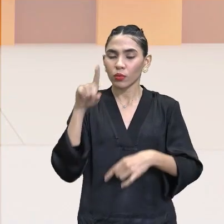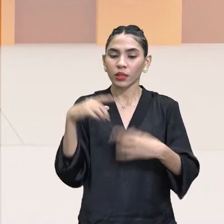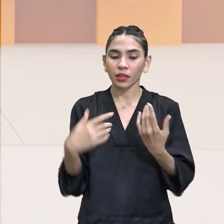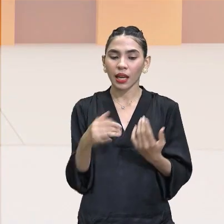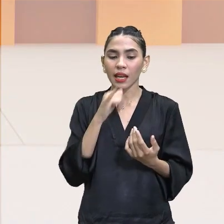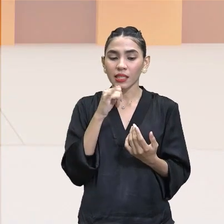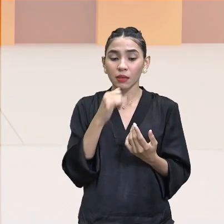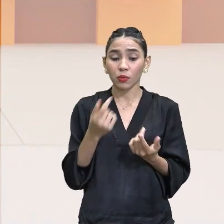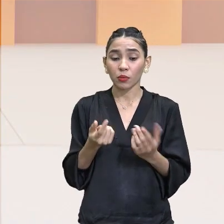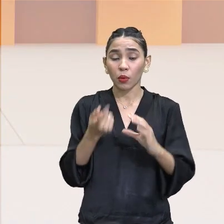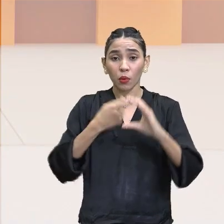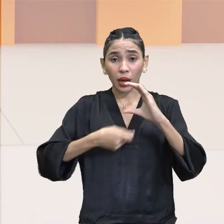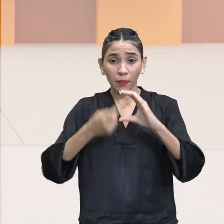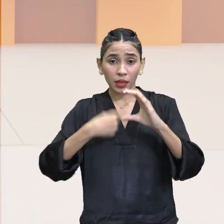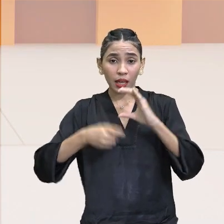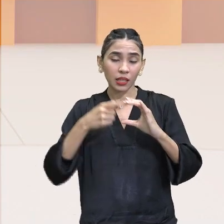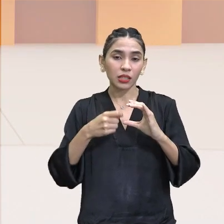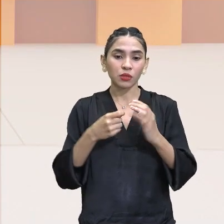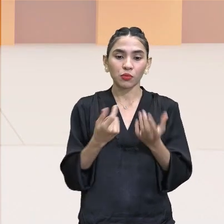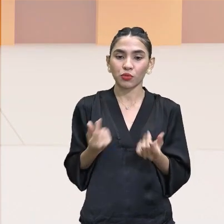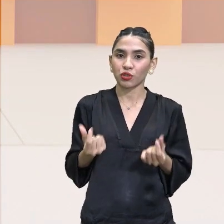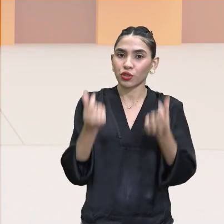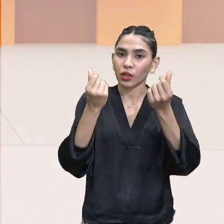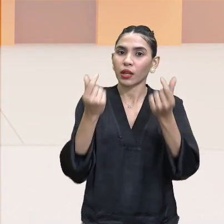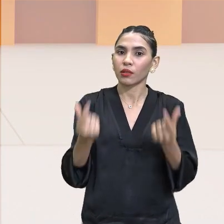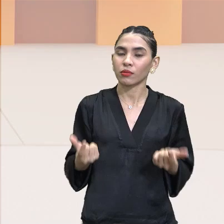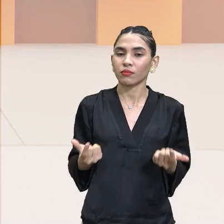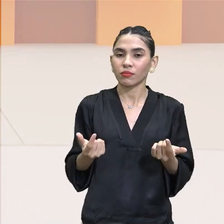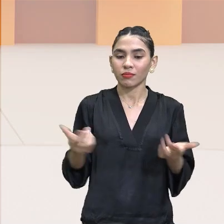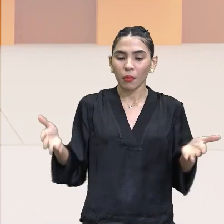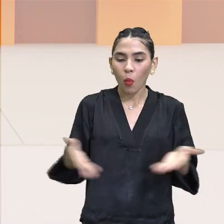o capitalismo, o dinheiro está chegando cada vez mais, onde a